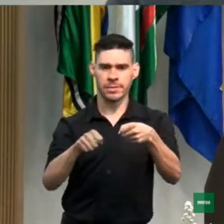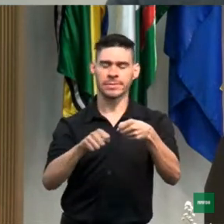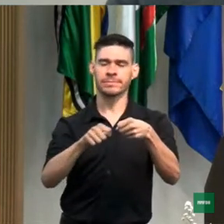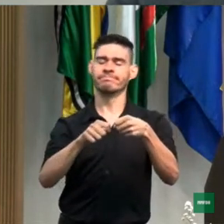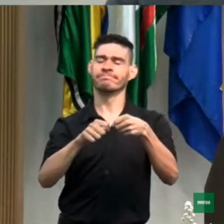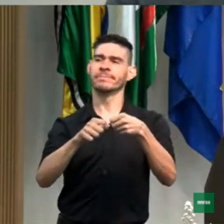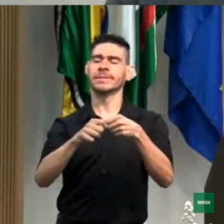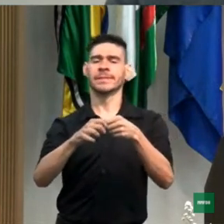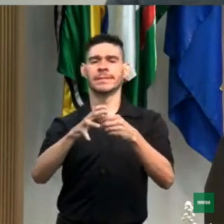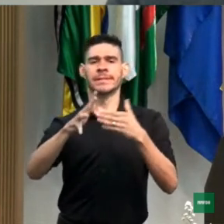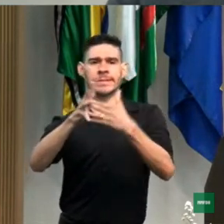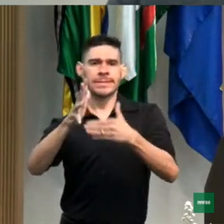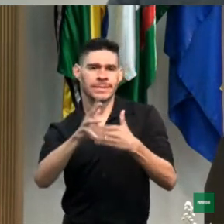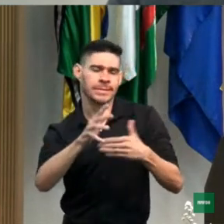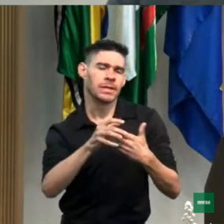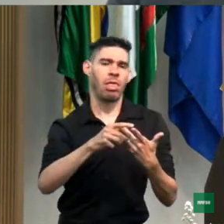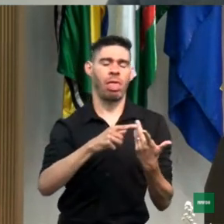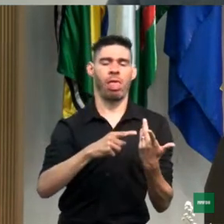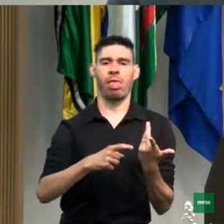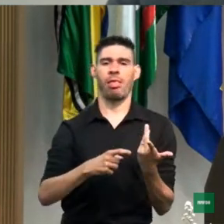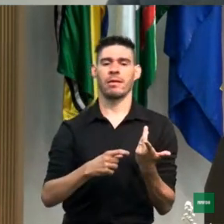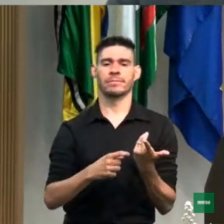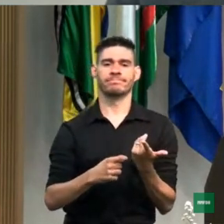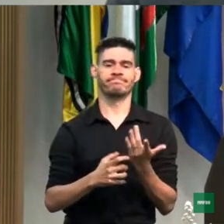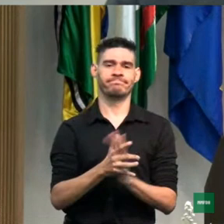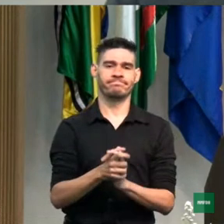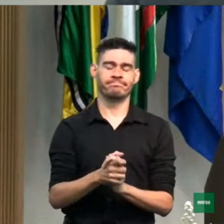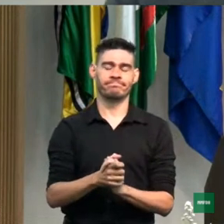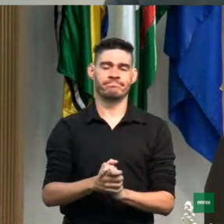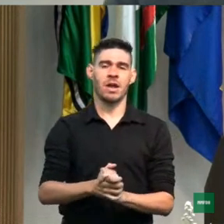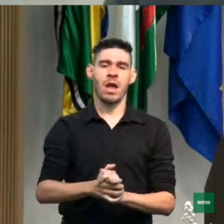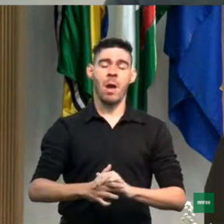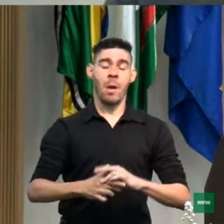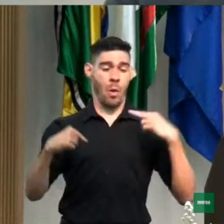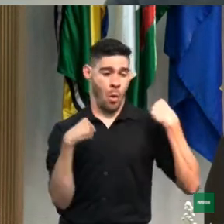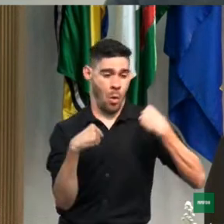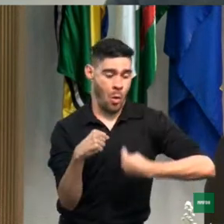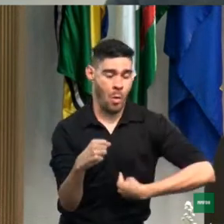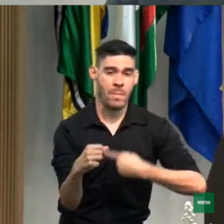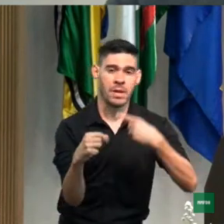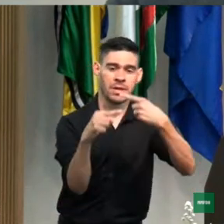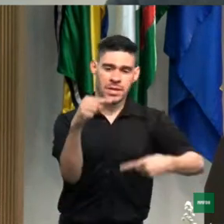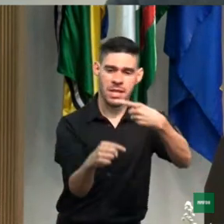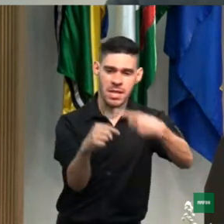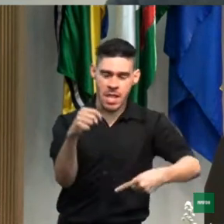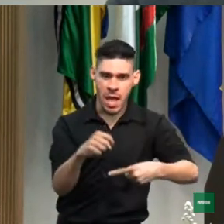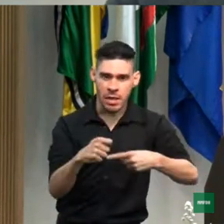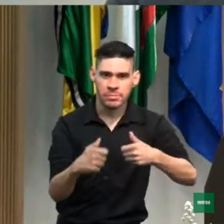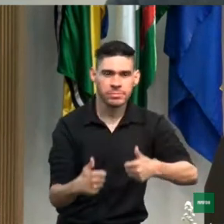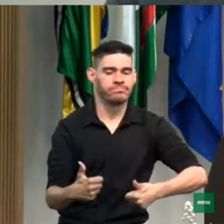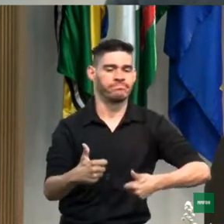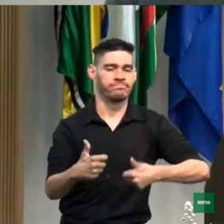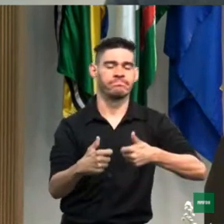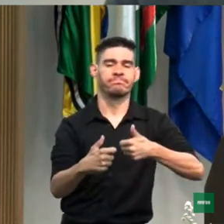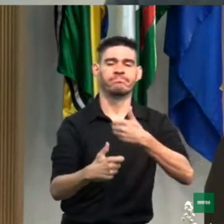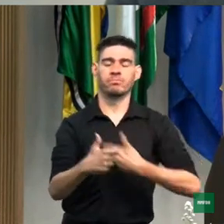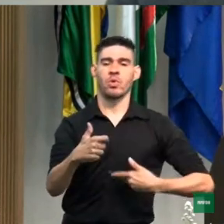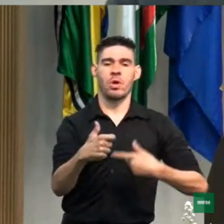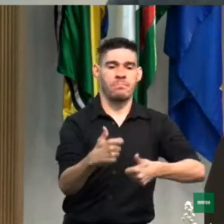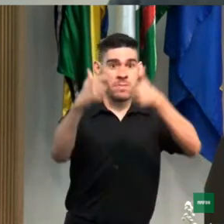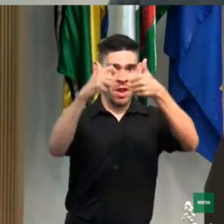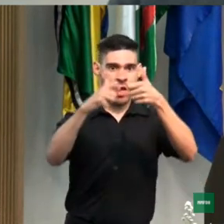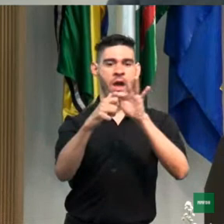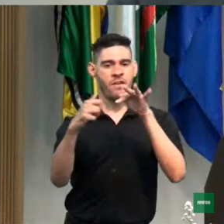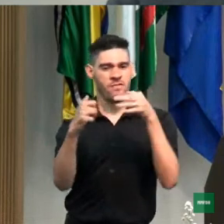para trazer mais humanização nas políticas públicas e para fortalecer a família. Esse é o motivo